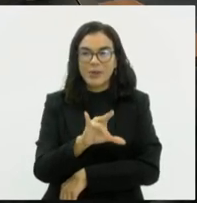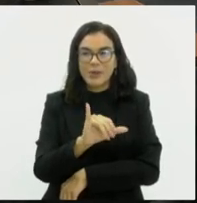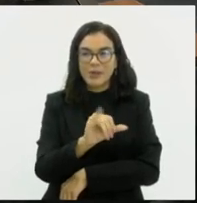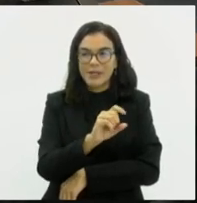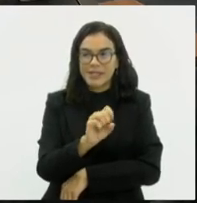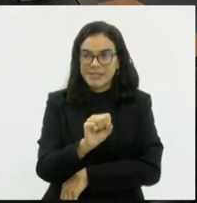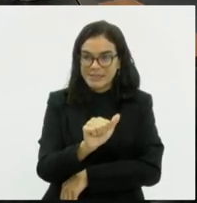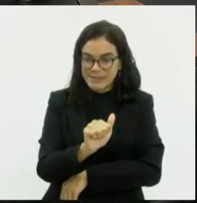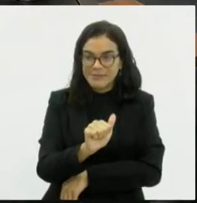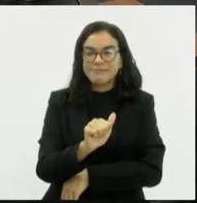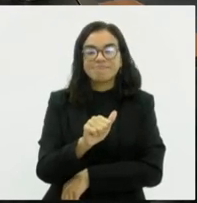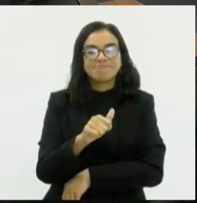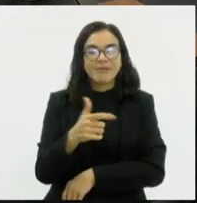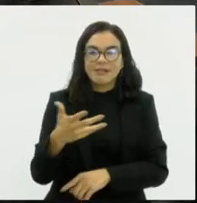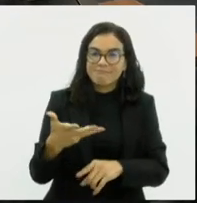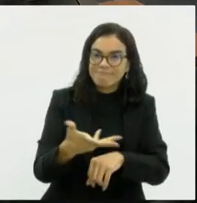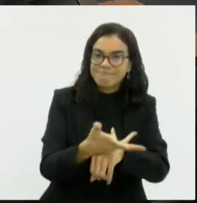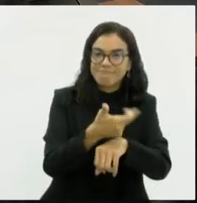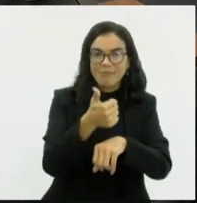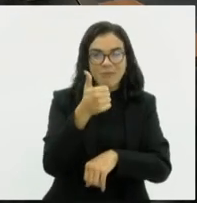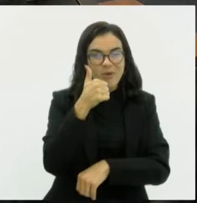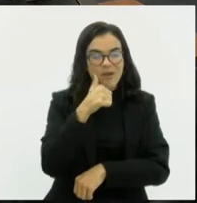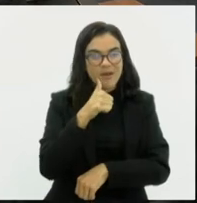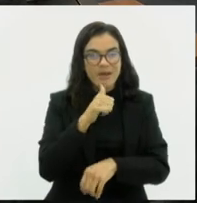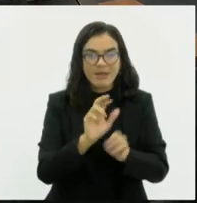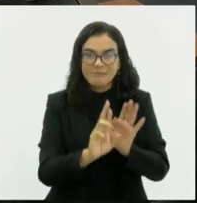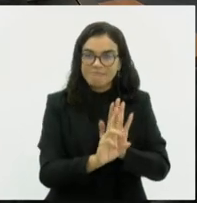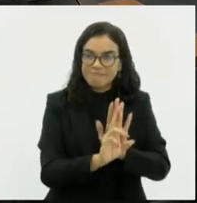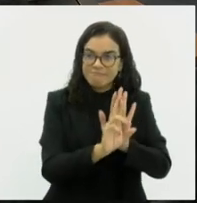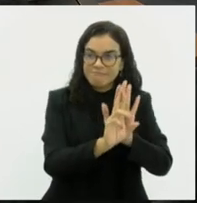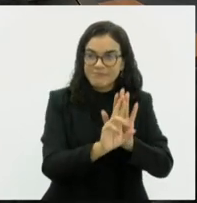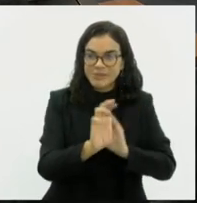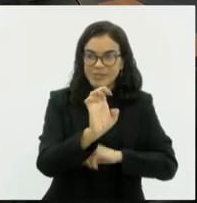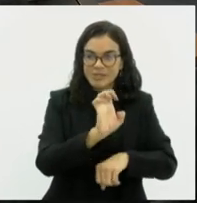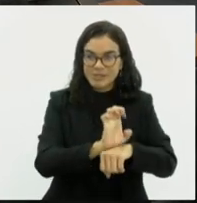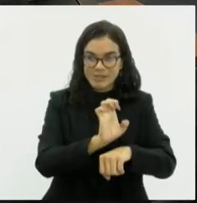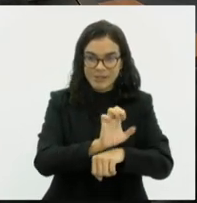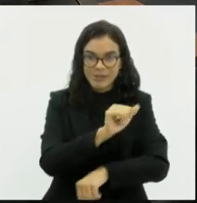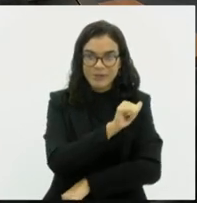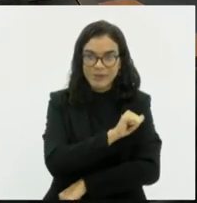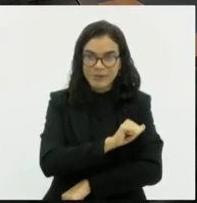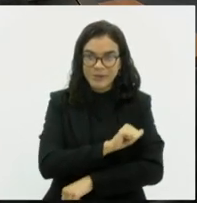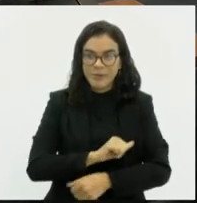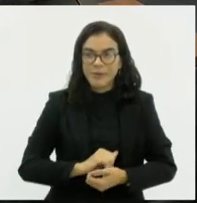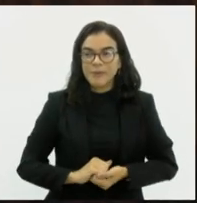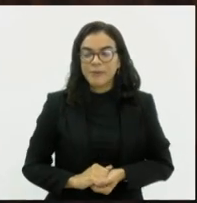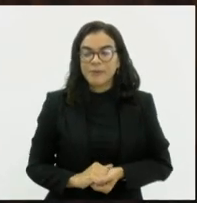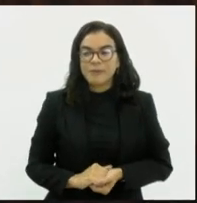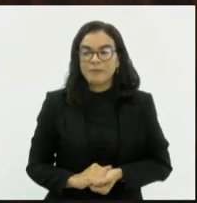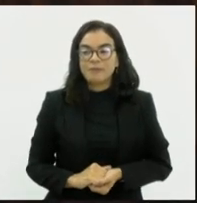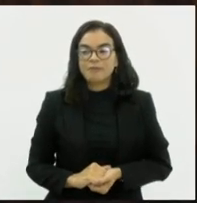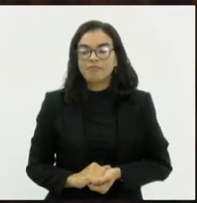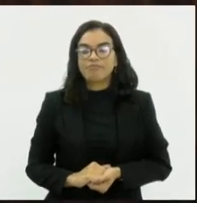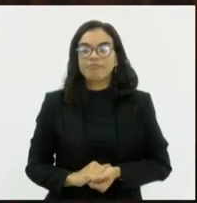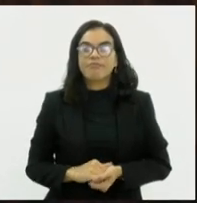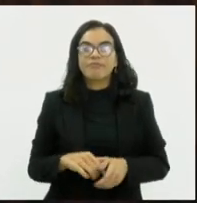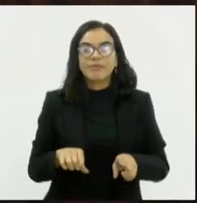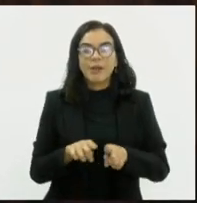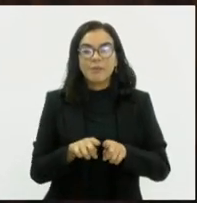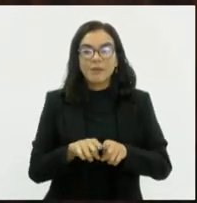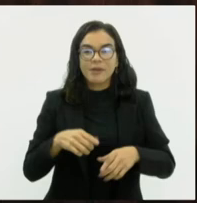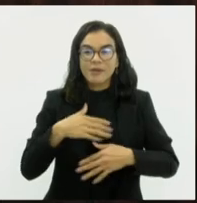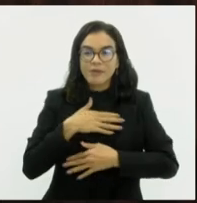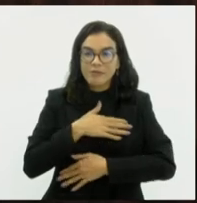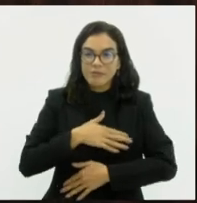Maria Luísa, pela grande mulher que é também, que representa para o nosso estado do Rio de Janeiro. Quero cumprimentar também